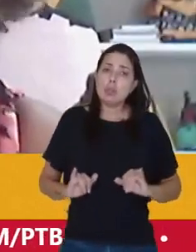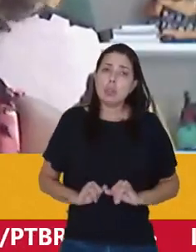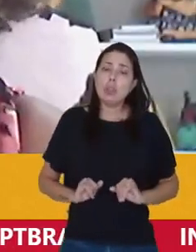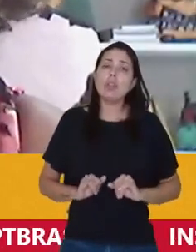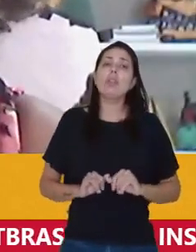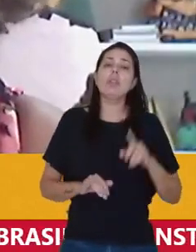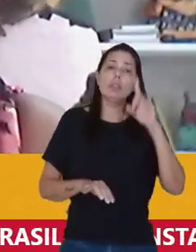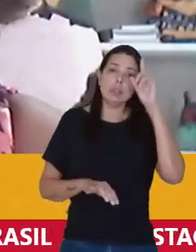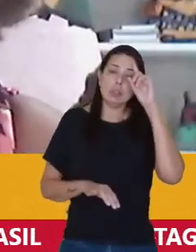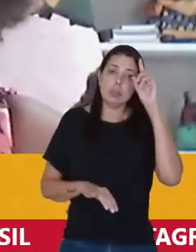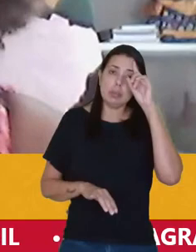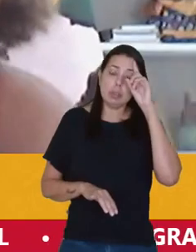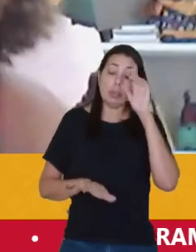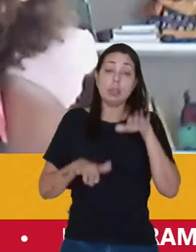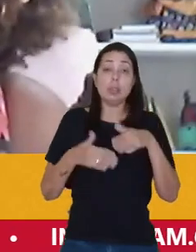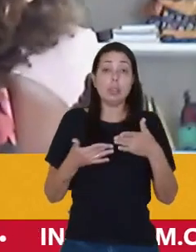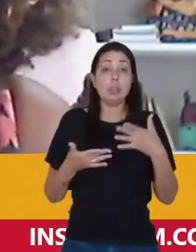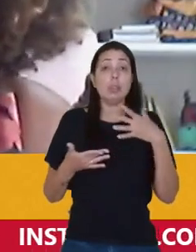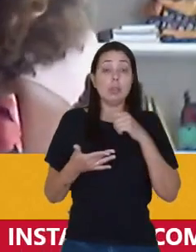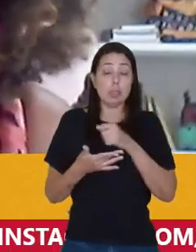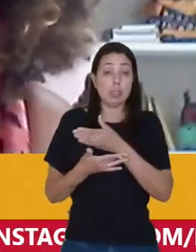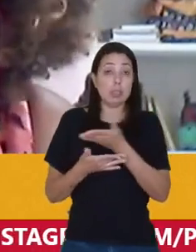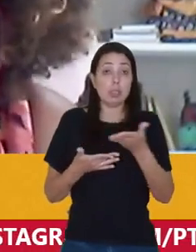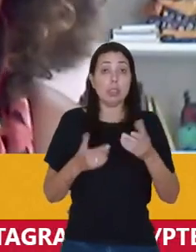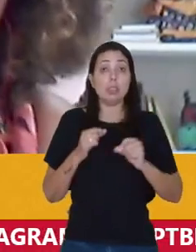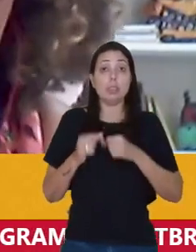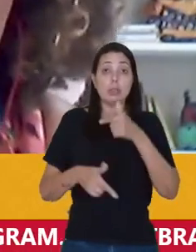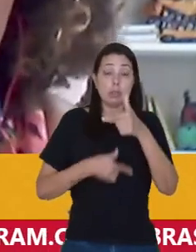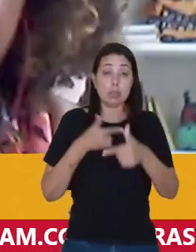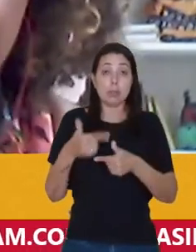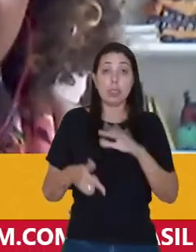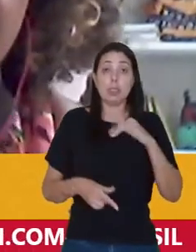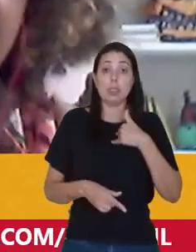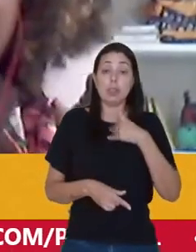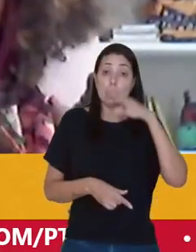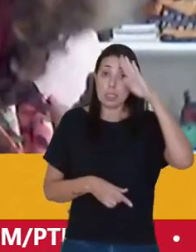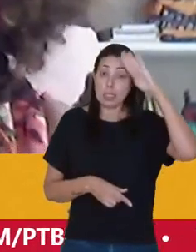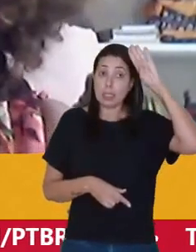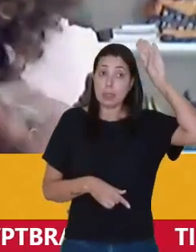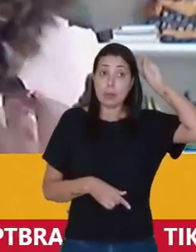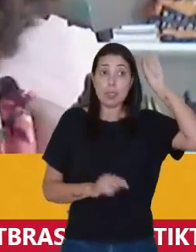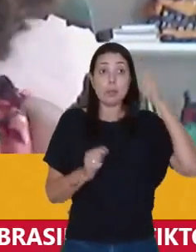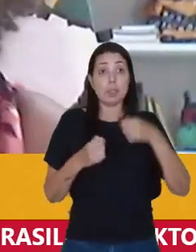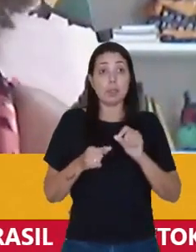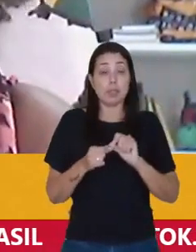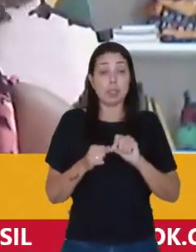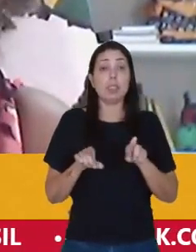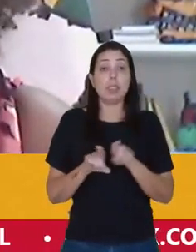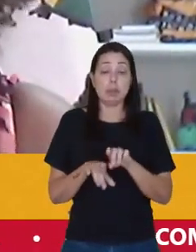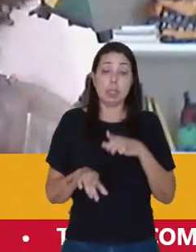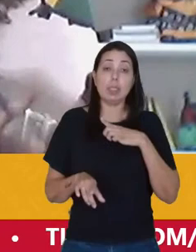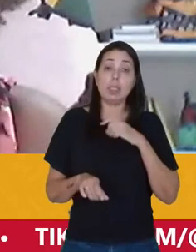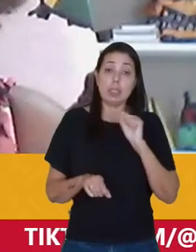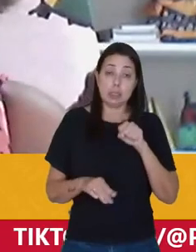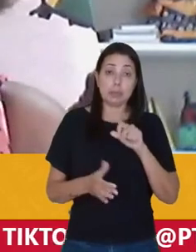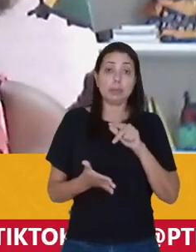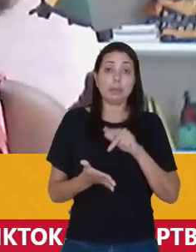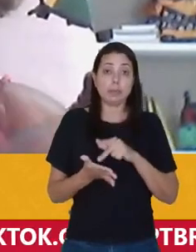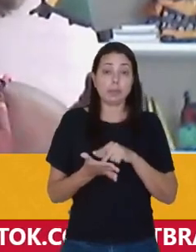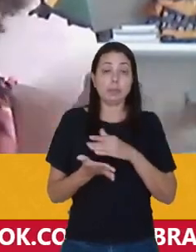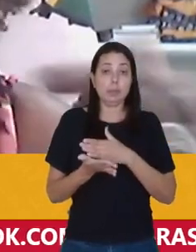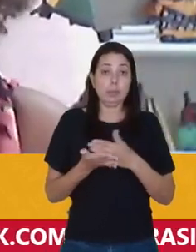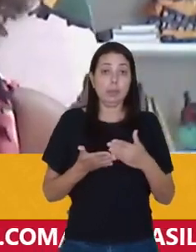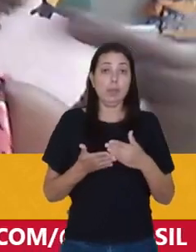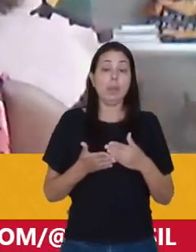no cotidiano. Então, eu acho que esse é um trabalho que nós na academia temos que fazer, né, Renata? A gente tem que realmente começar